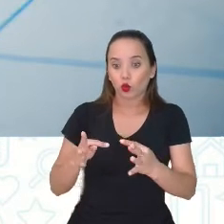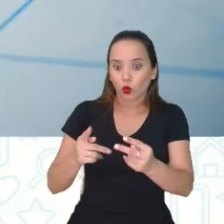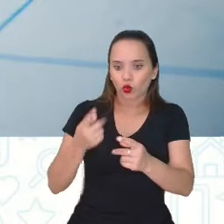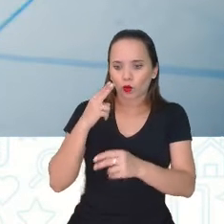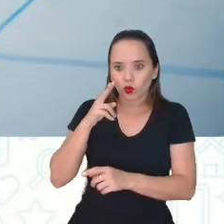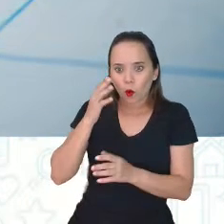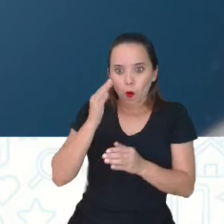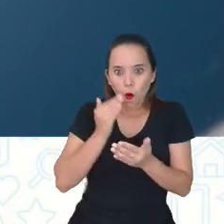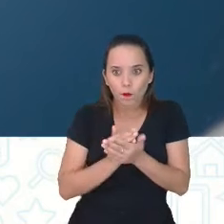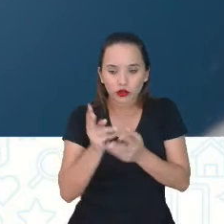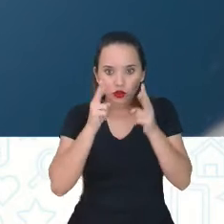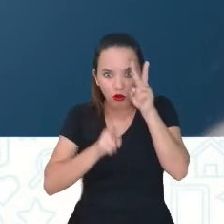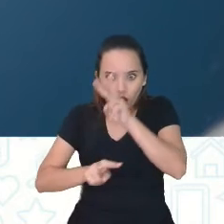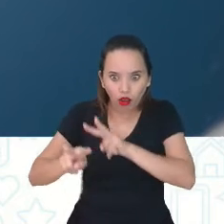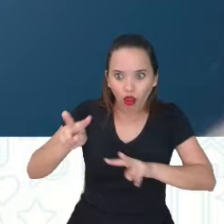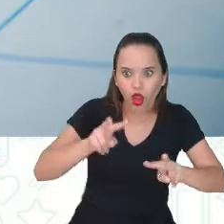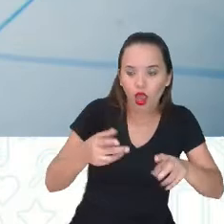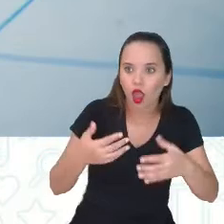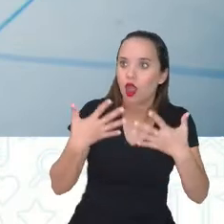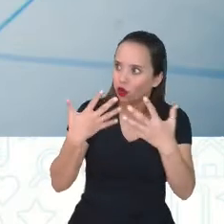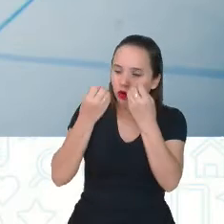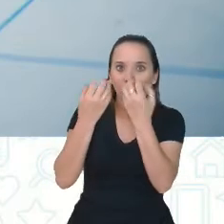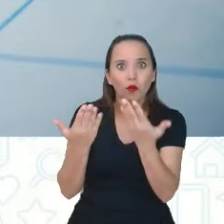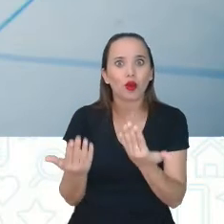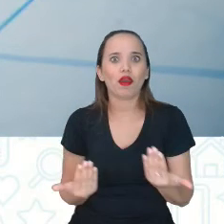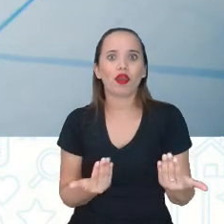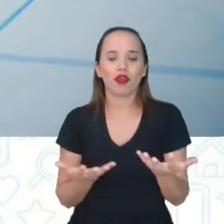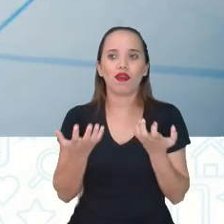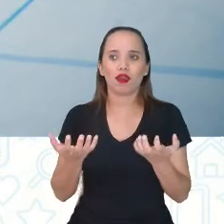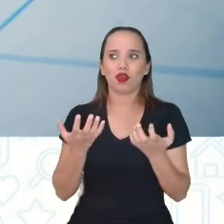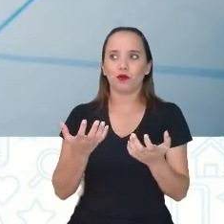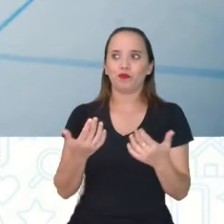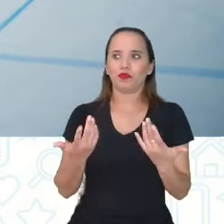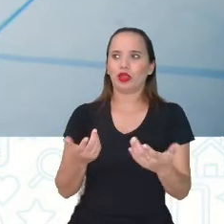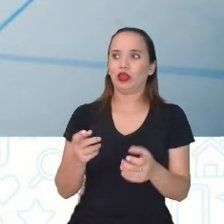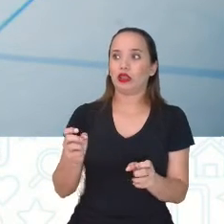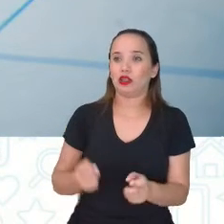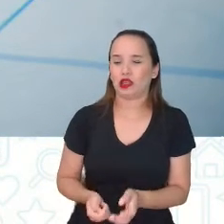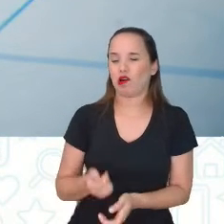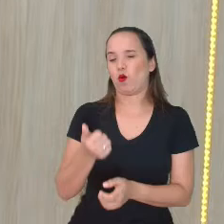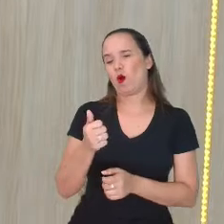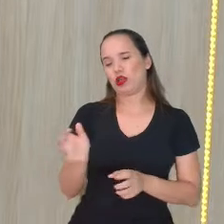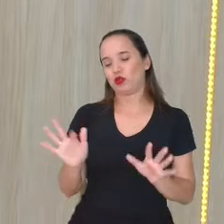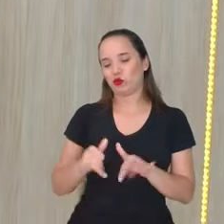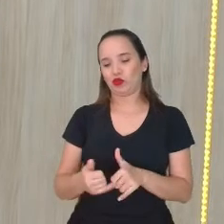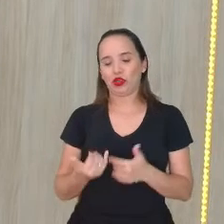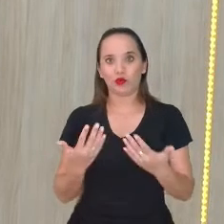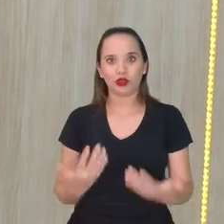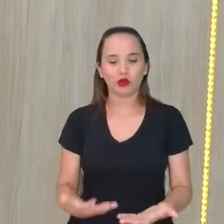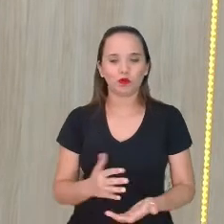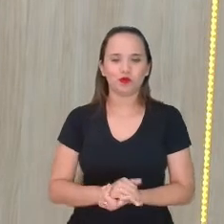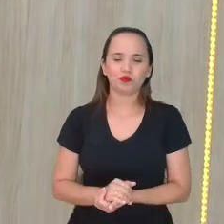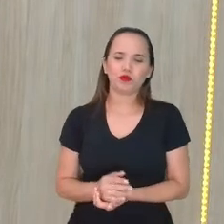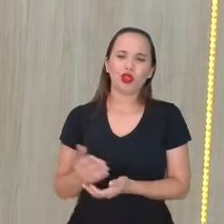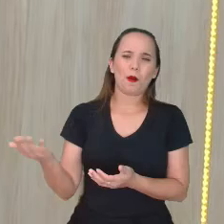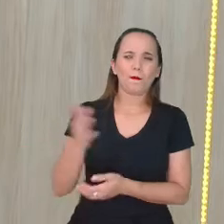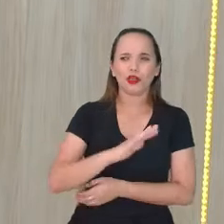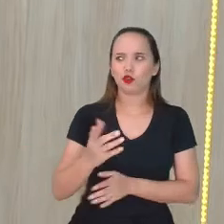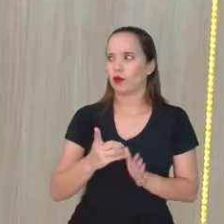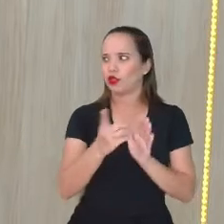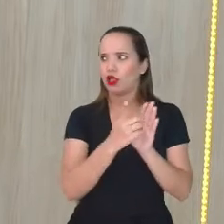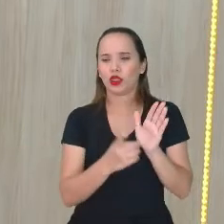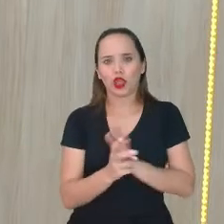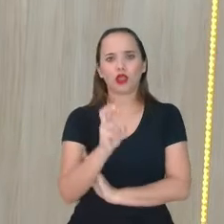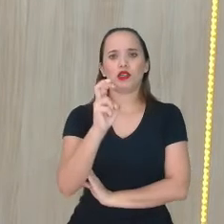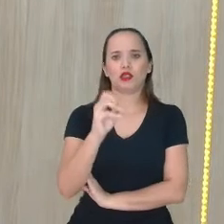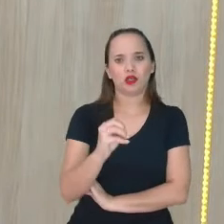né? Também. Ok? Então, eita, já está chegando a hora do desafio aqui. Então, lá pela década de 50,